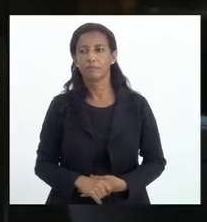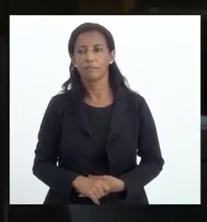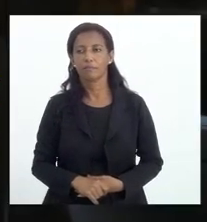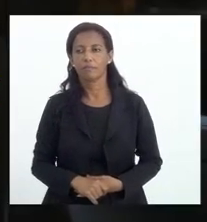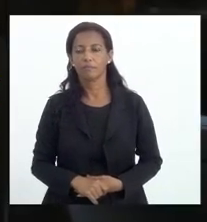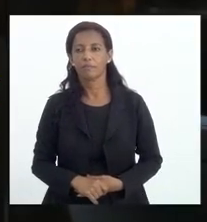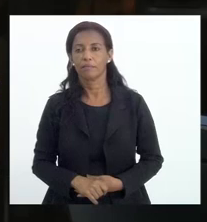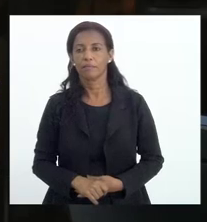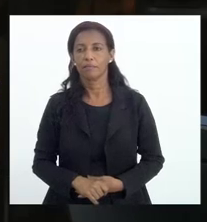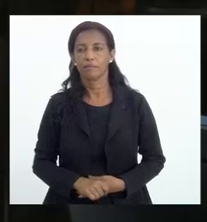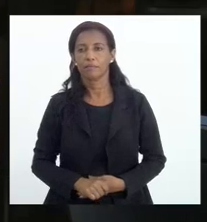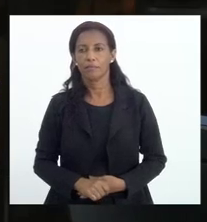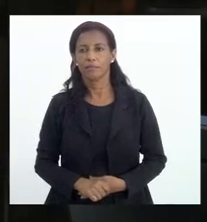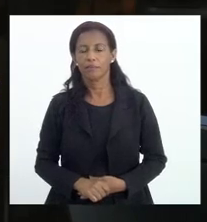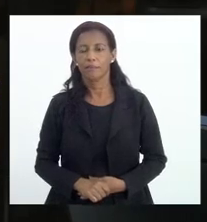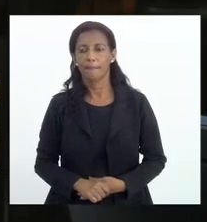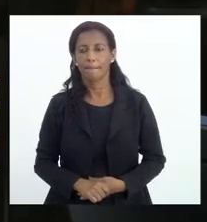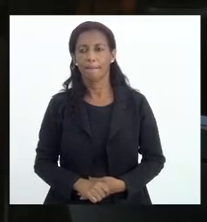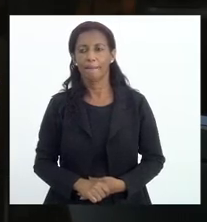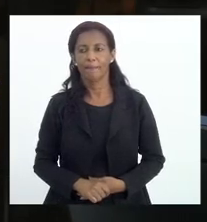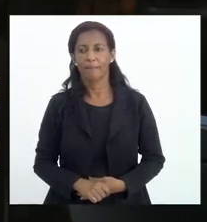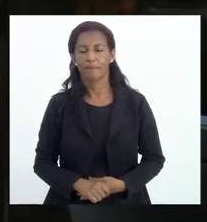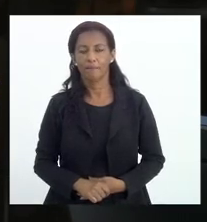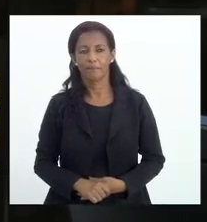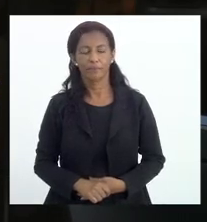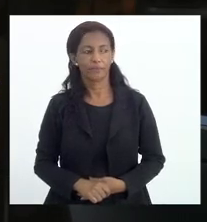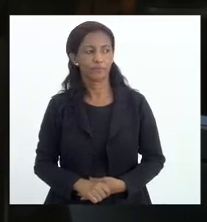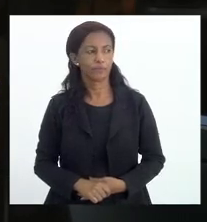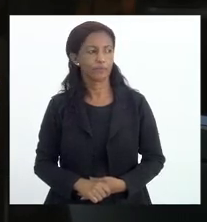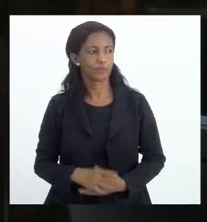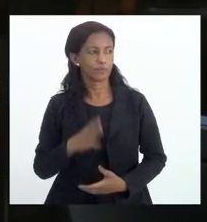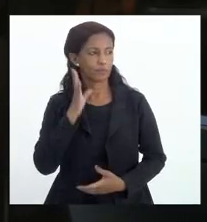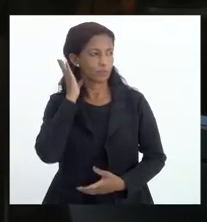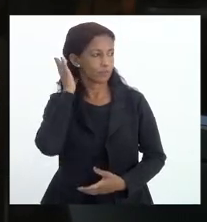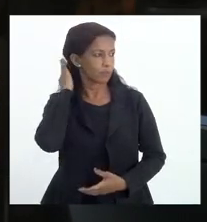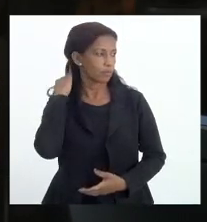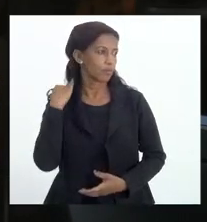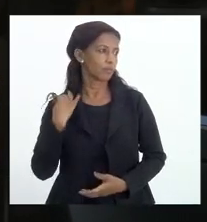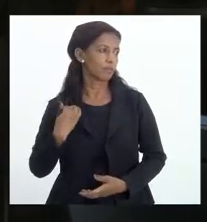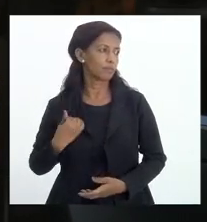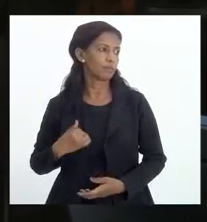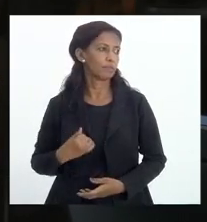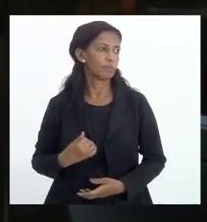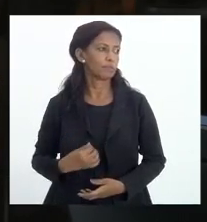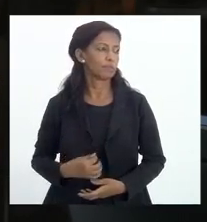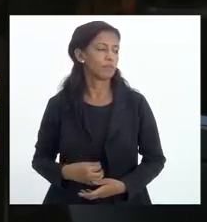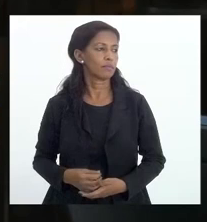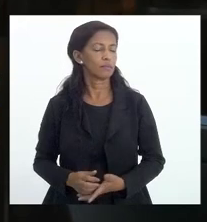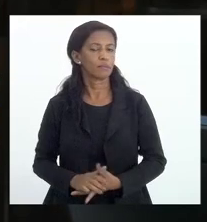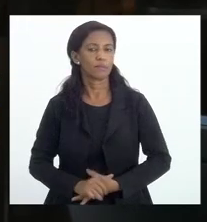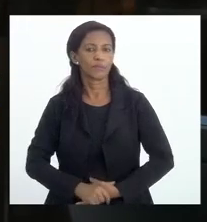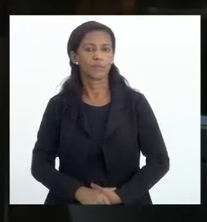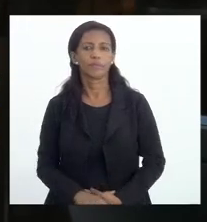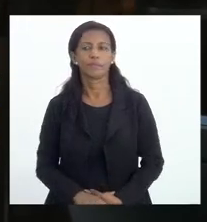Pode avançar. Pode avançar. Pode avançar. Pode avançar. Vamos ao que interessa.